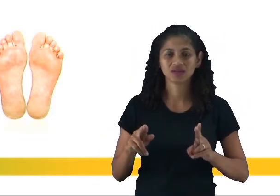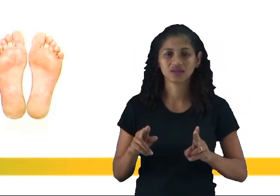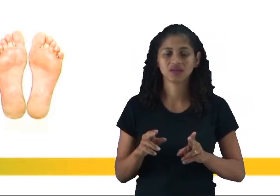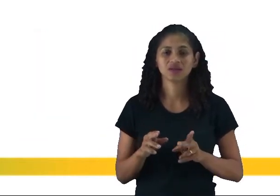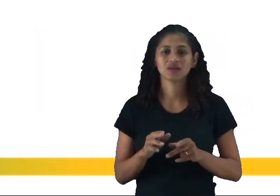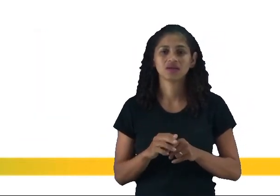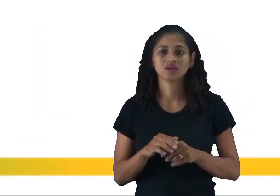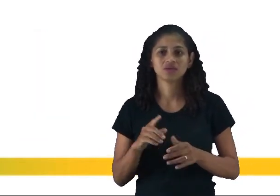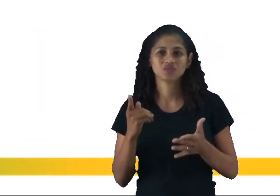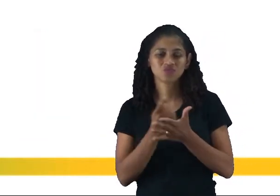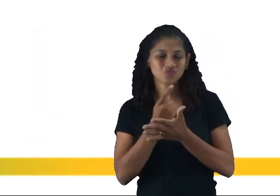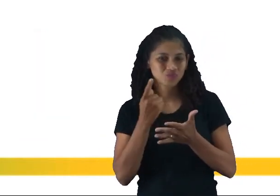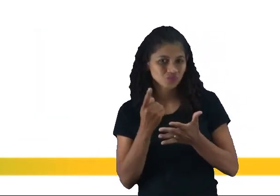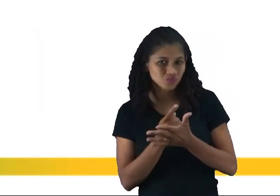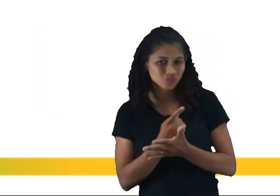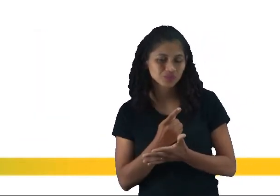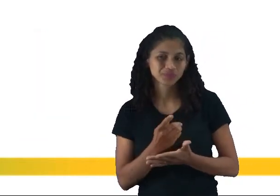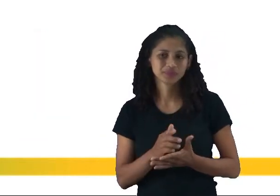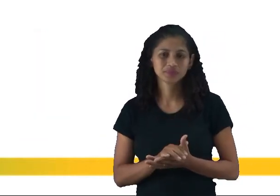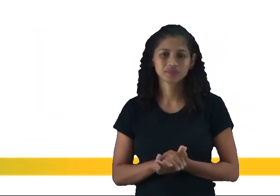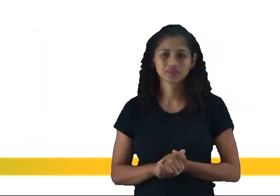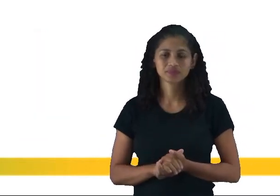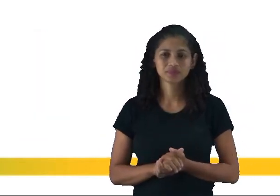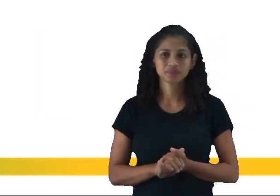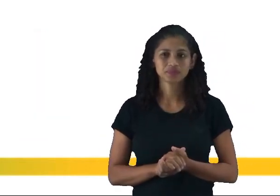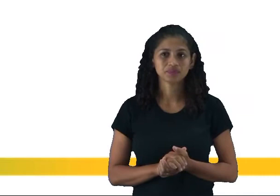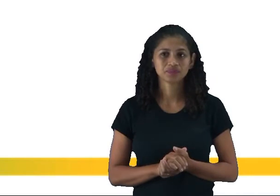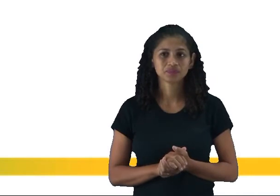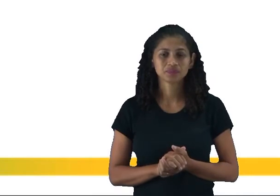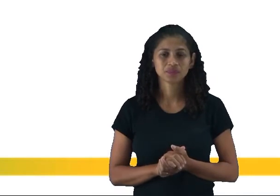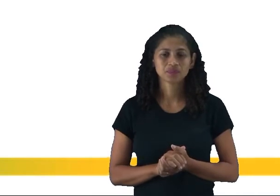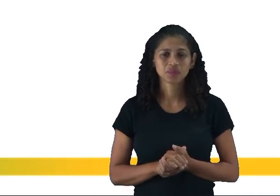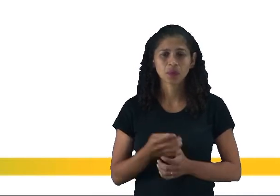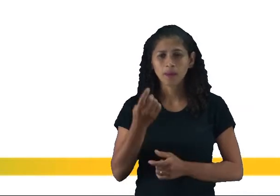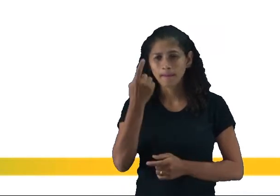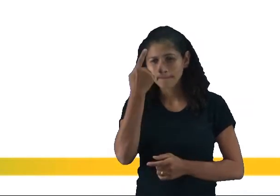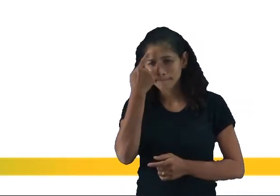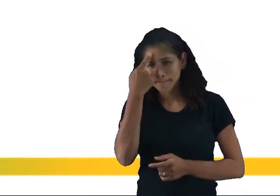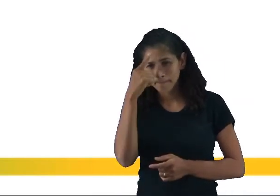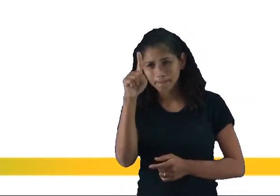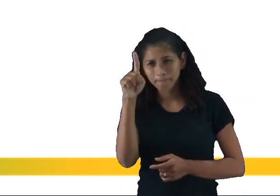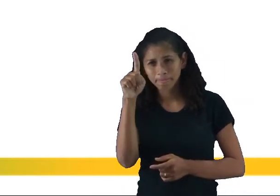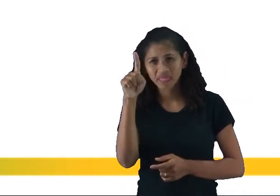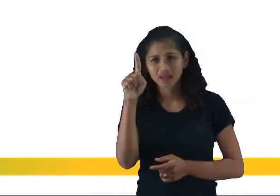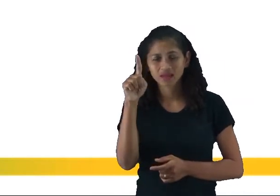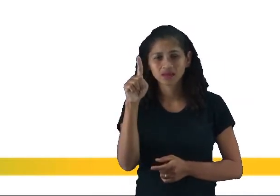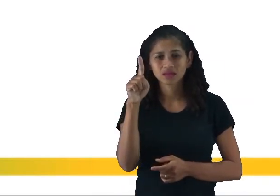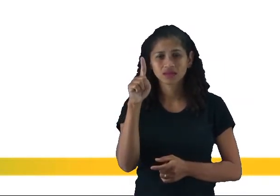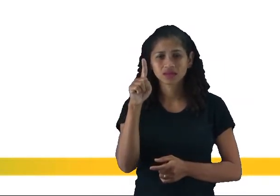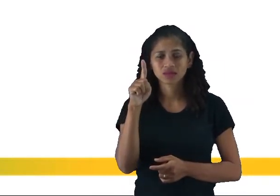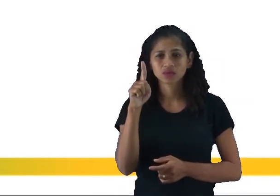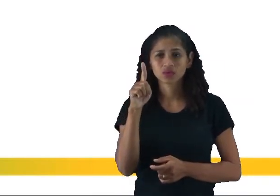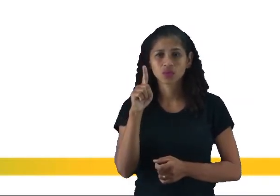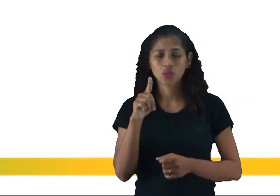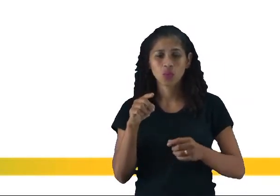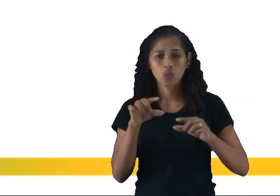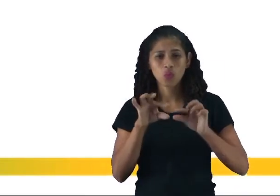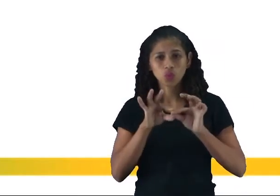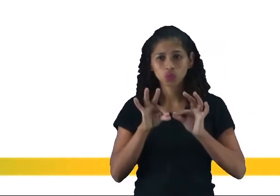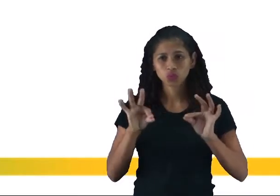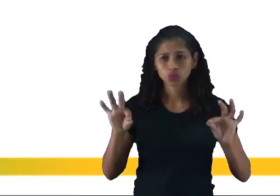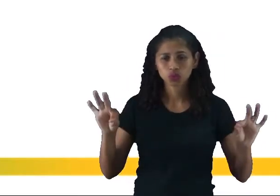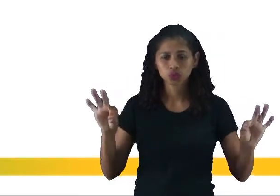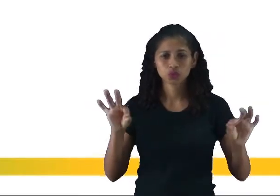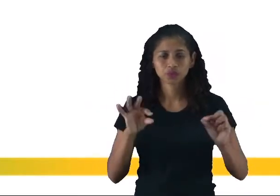não dava certo. E aí, criaram uma unidade de medida que fosse do mesmo tamanho